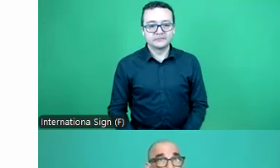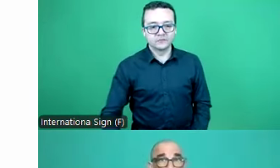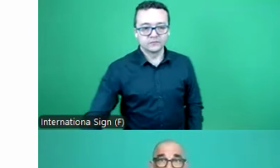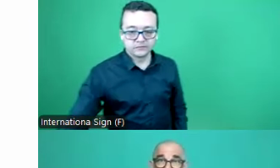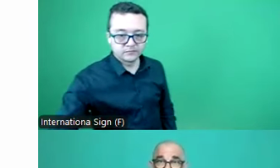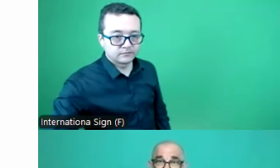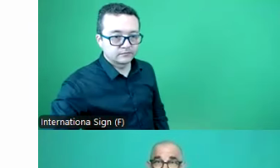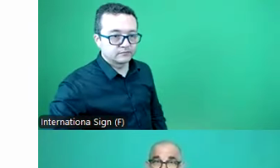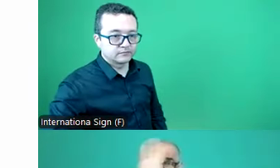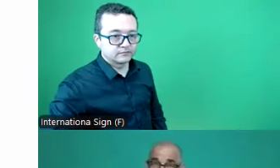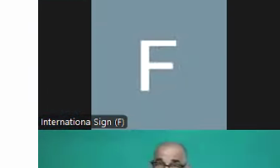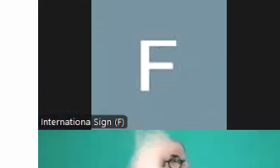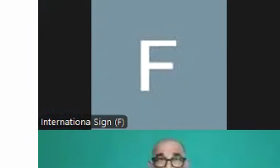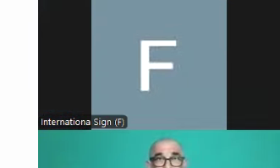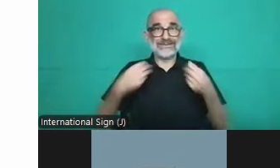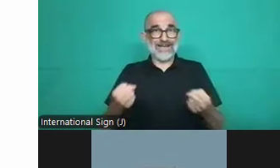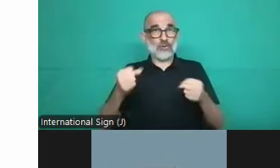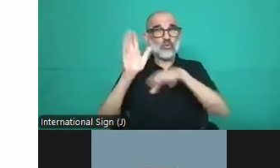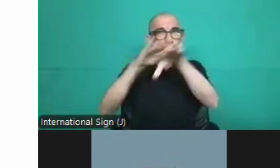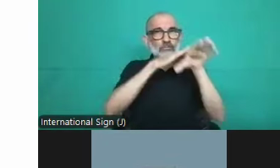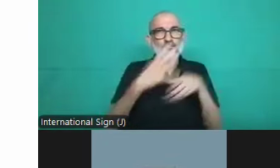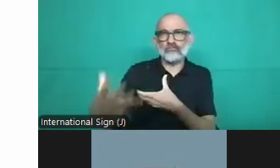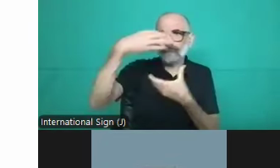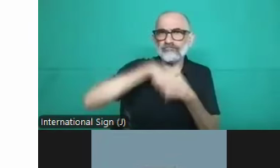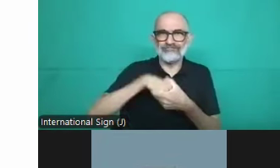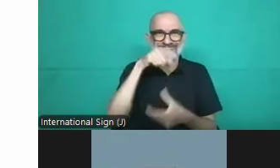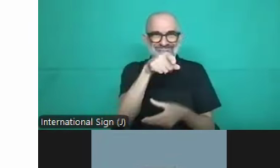Também a inclusão do módulo.